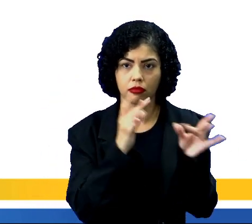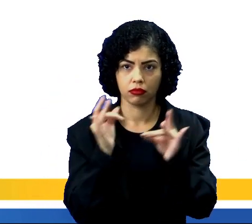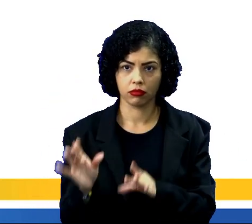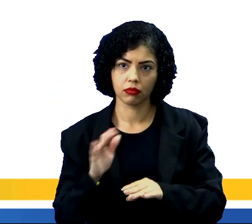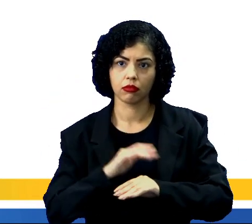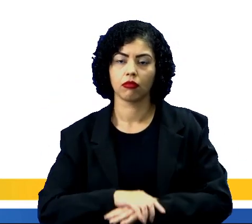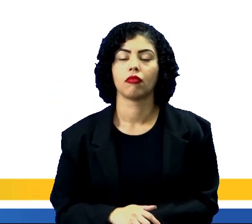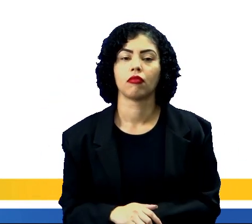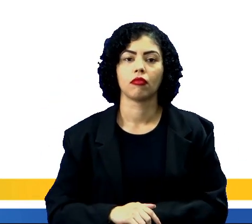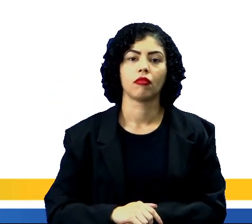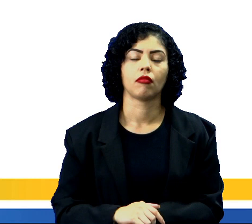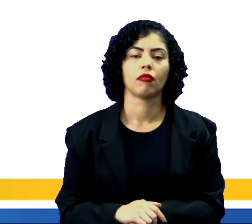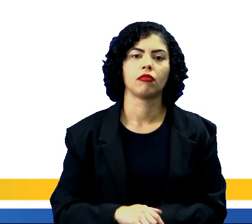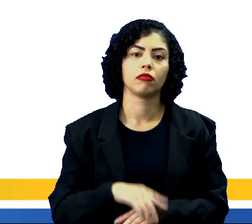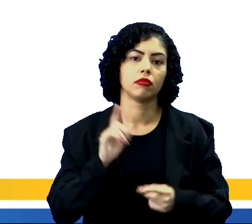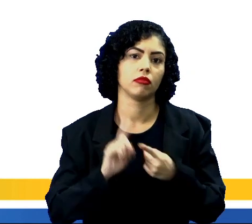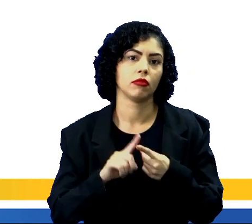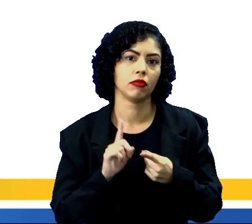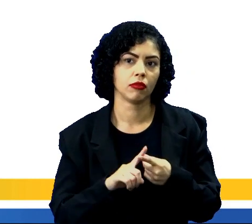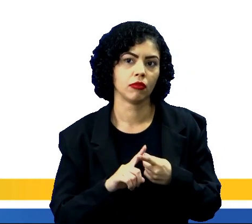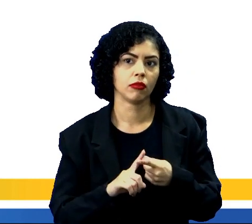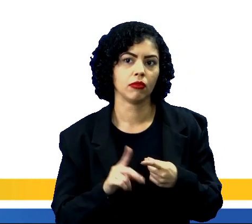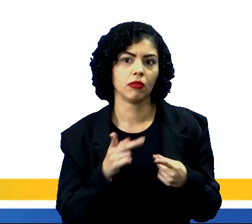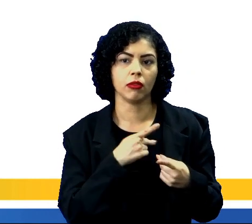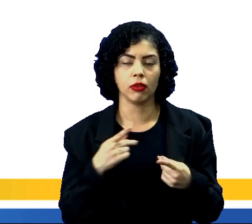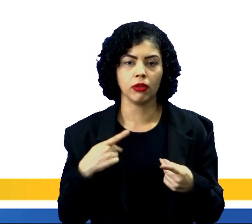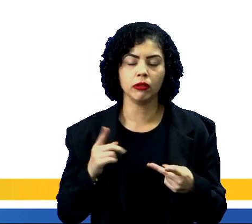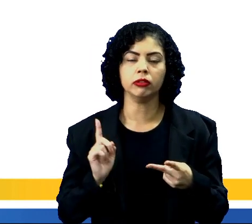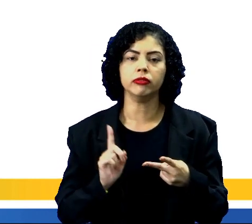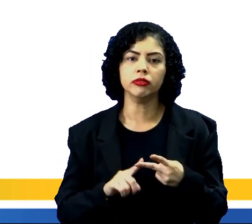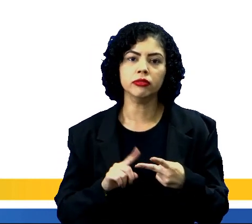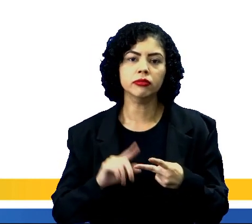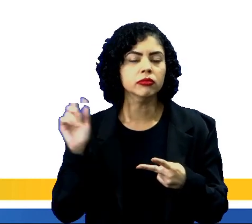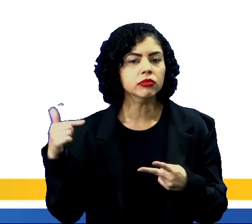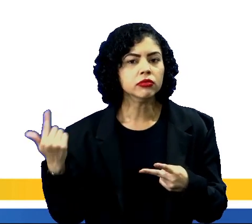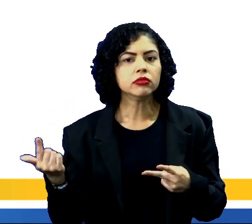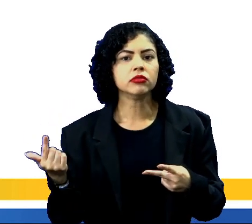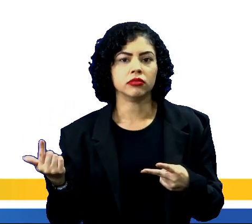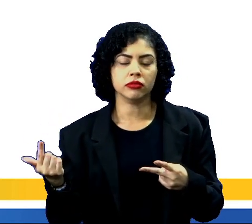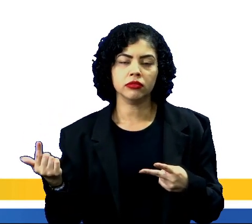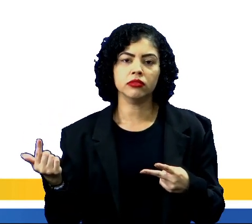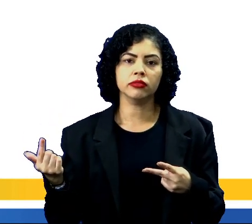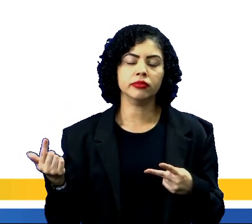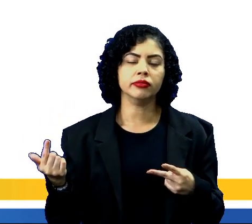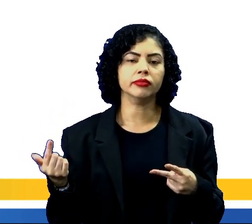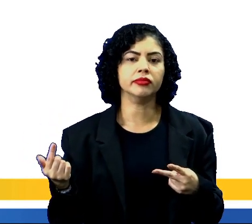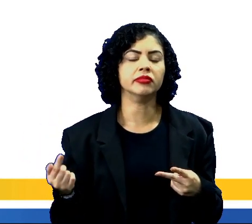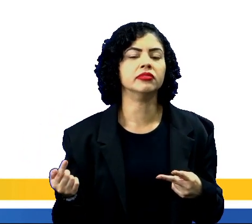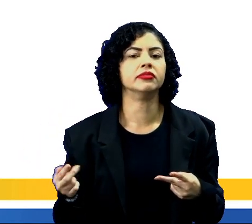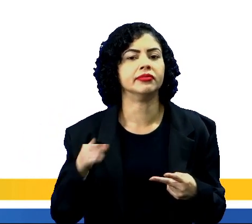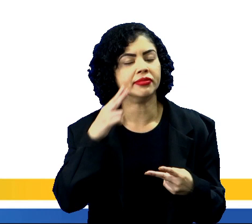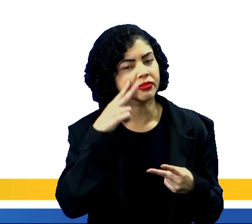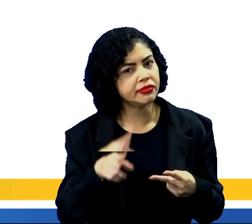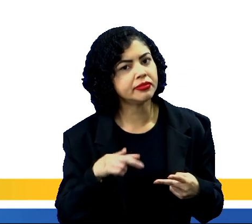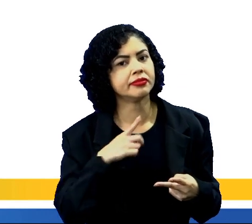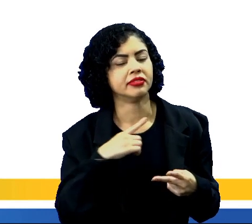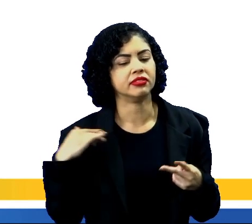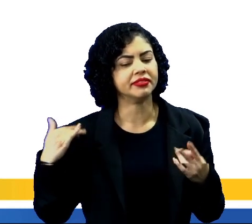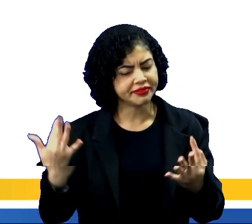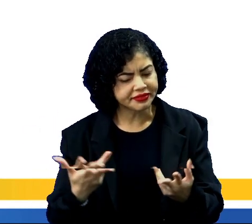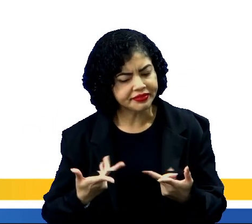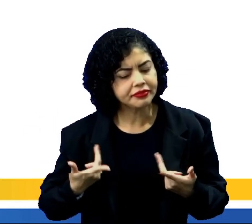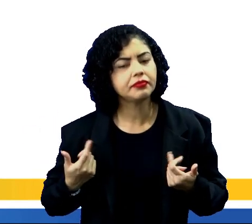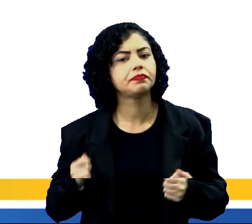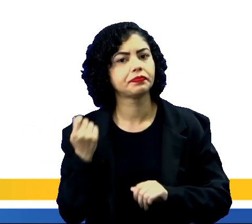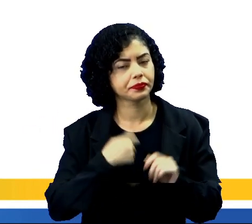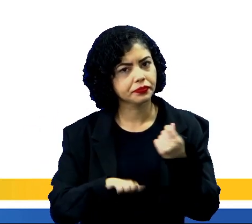comerciais. Então, veja bem, um dos povos eram pastores, né? Outro povo, nós já estamos vendo que eles têm uma habilidade e